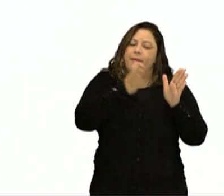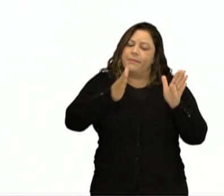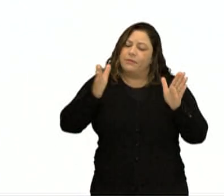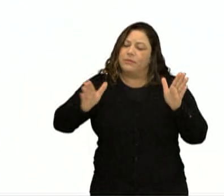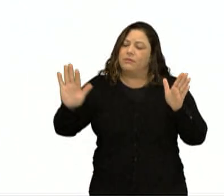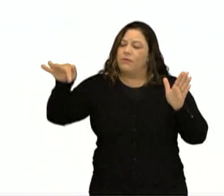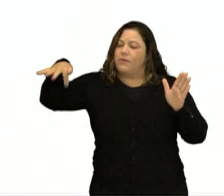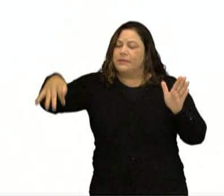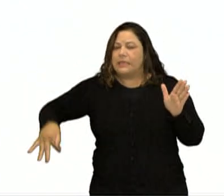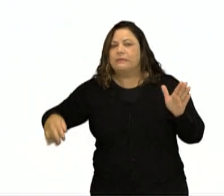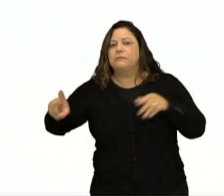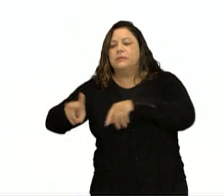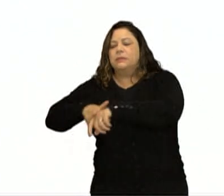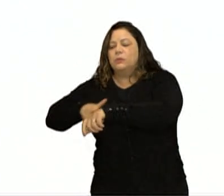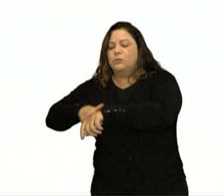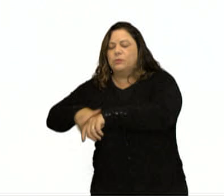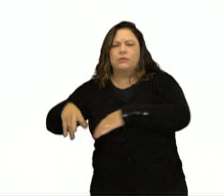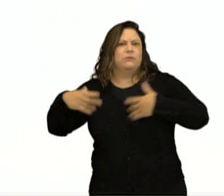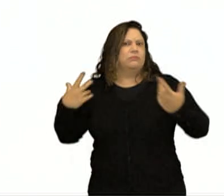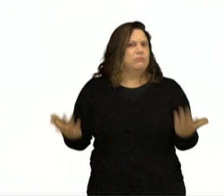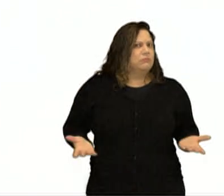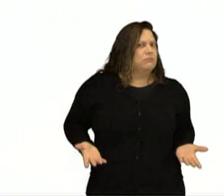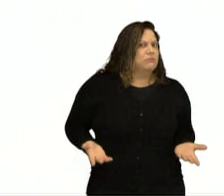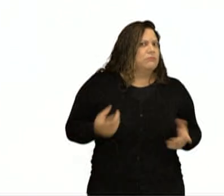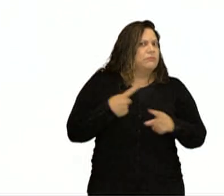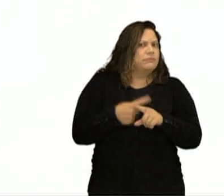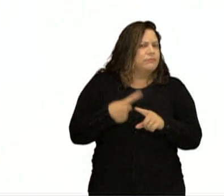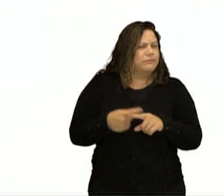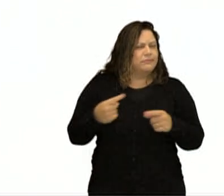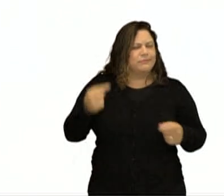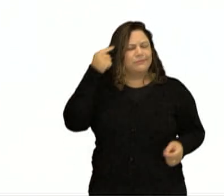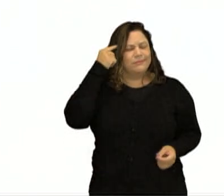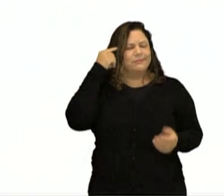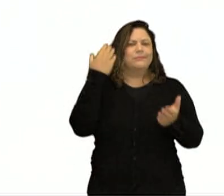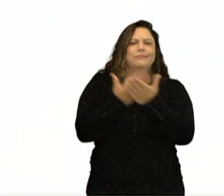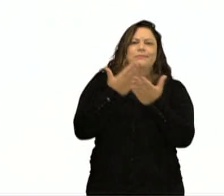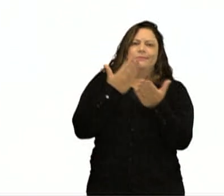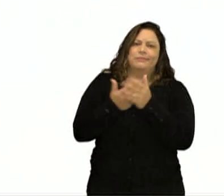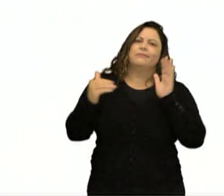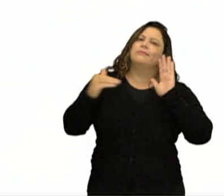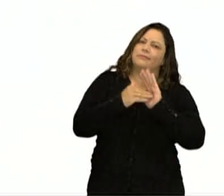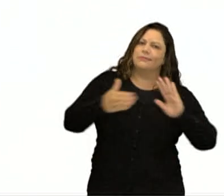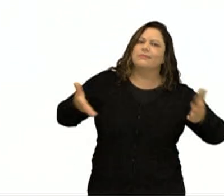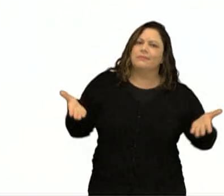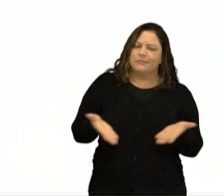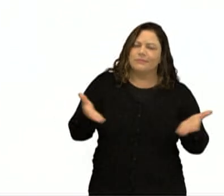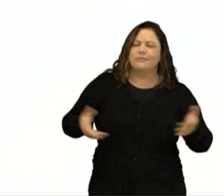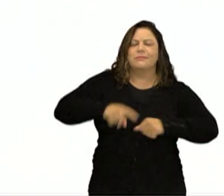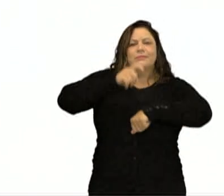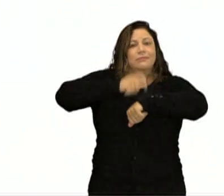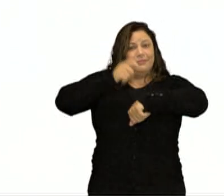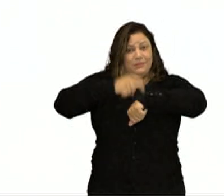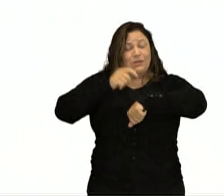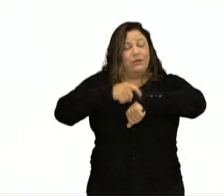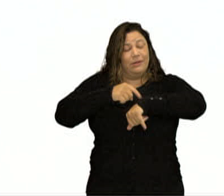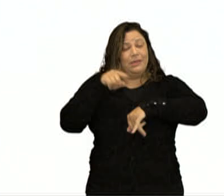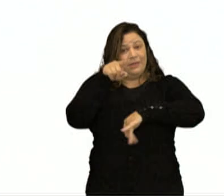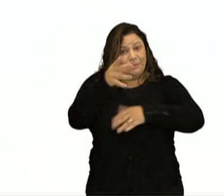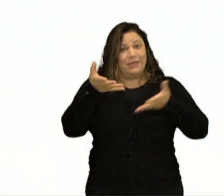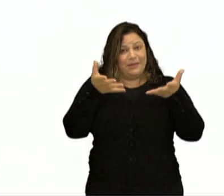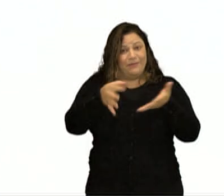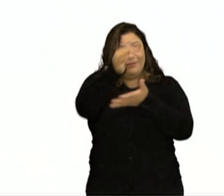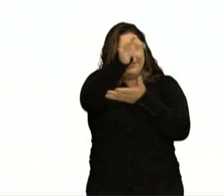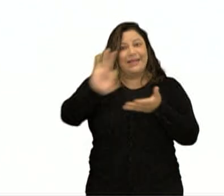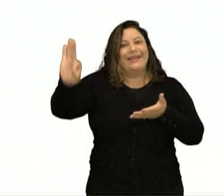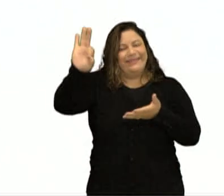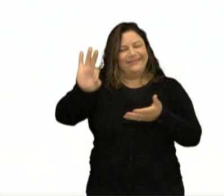termina com violeta. Pense no que nós vimos até agora. Pessoal, vou te dar um tempo e eu espero que você